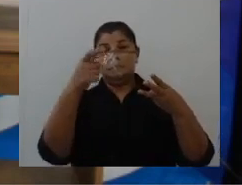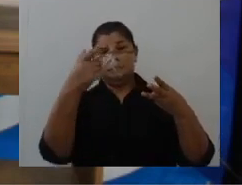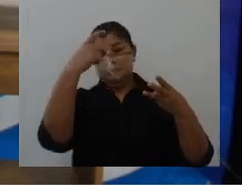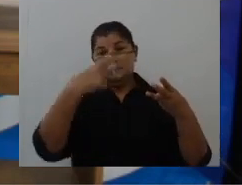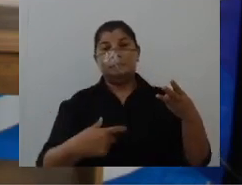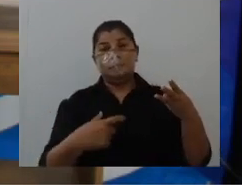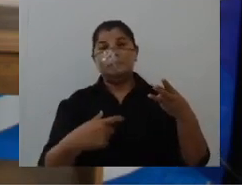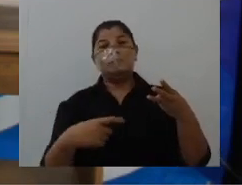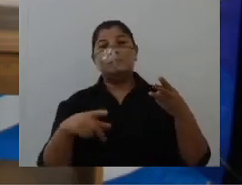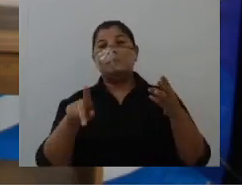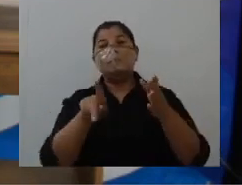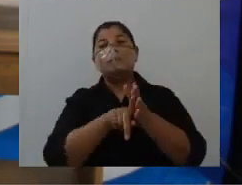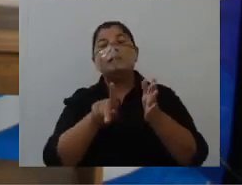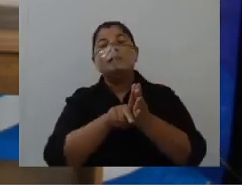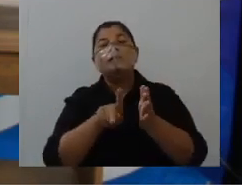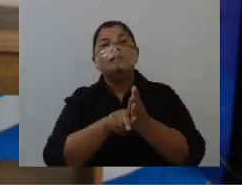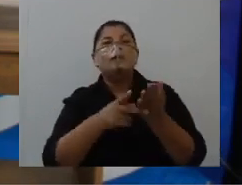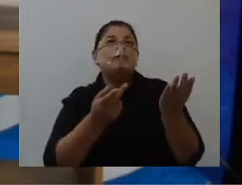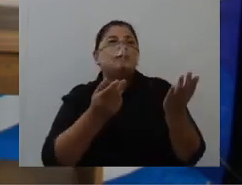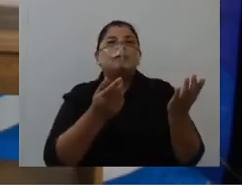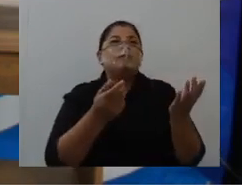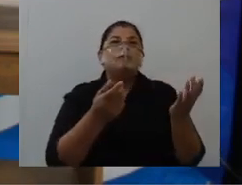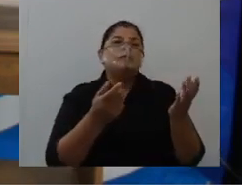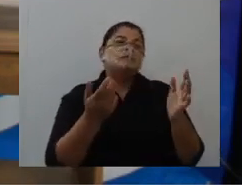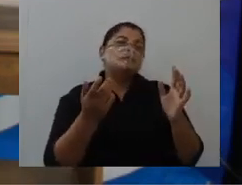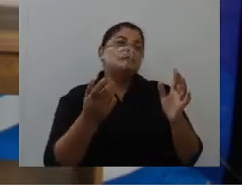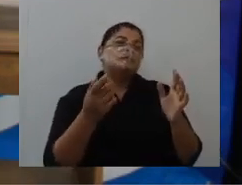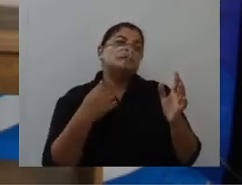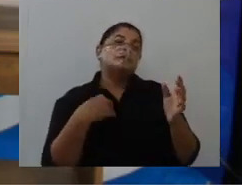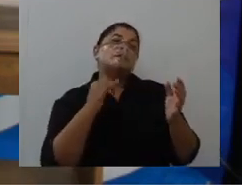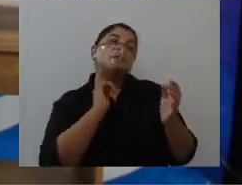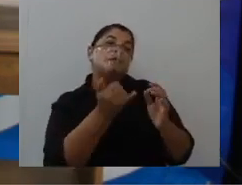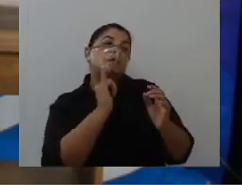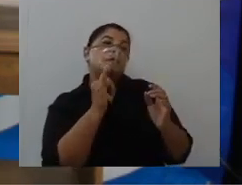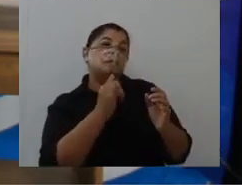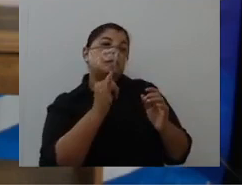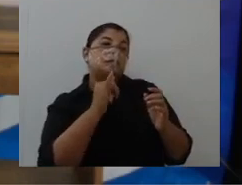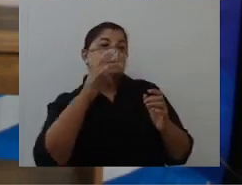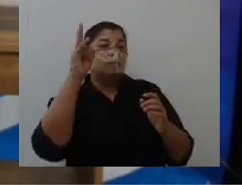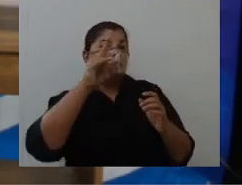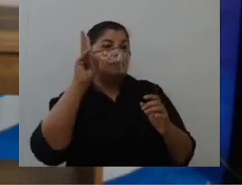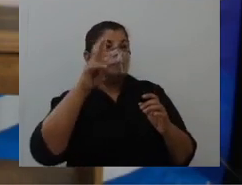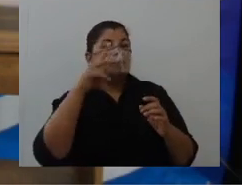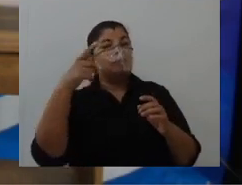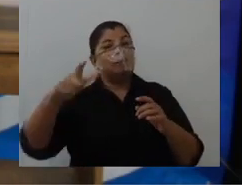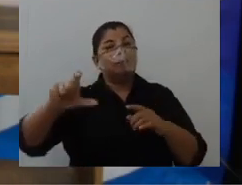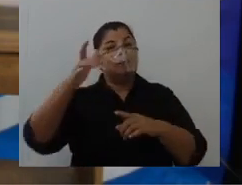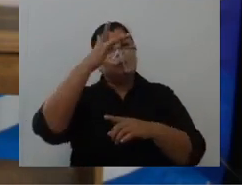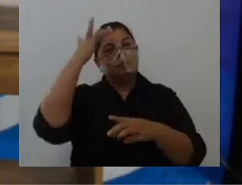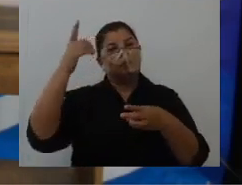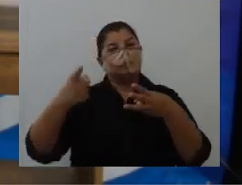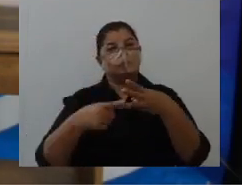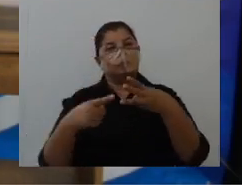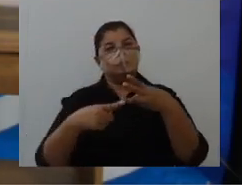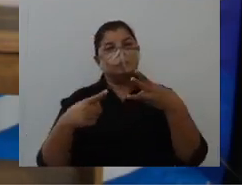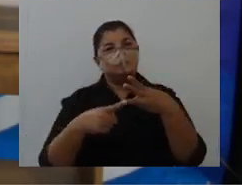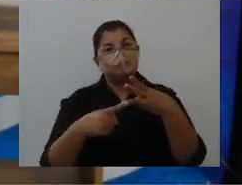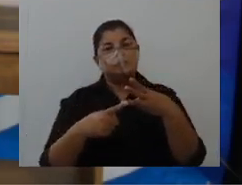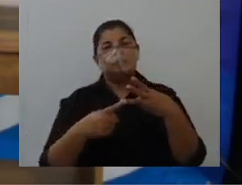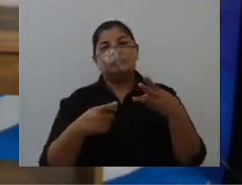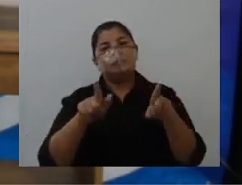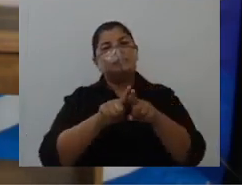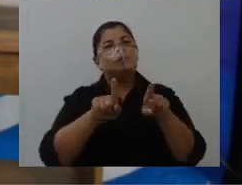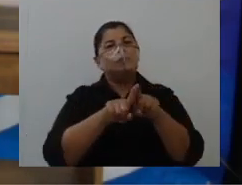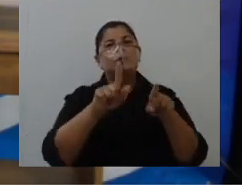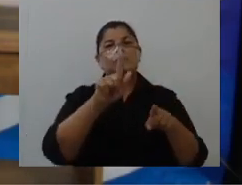Graciliano Ramos, né? Existem também nessa perspectiva. Então, essas características denunciam, mostram